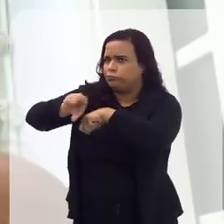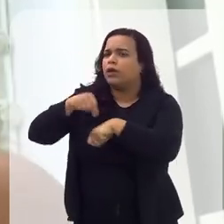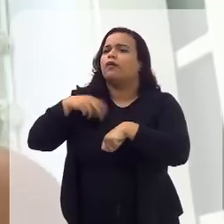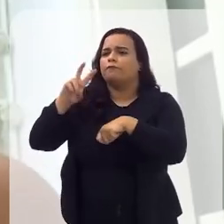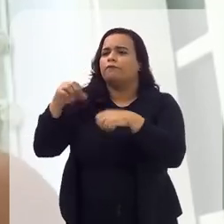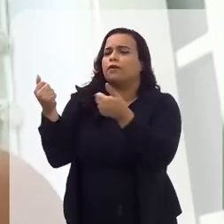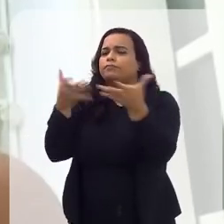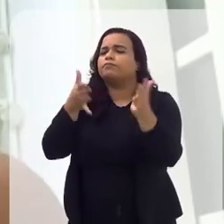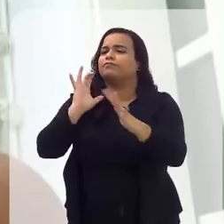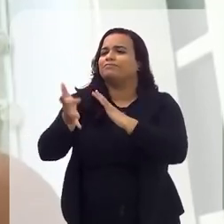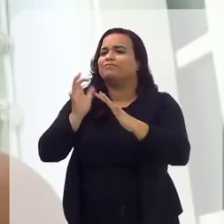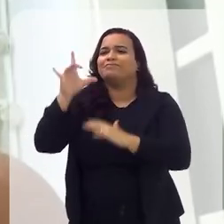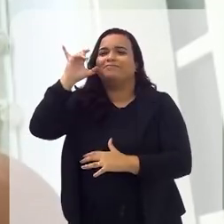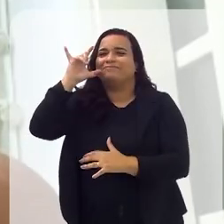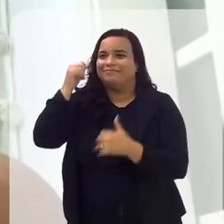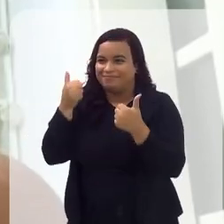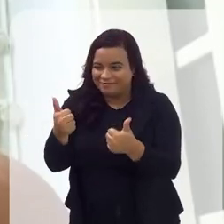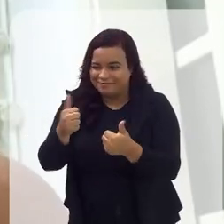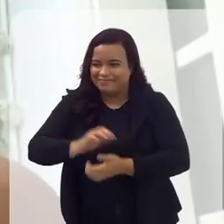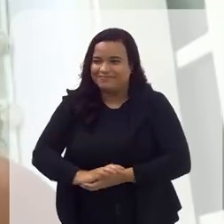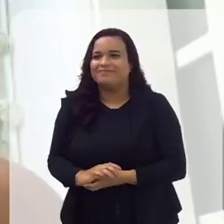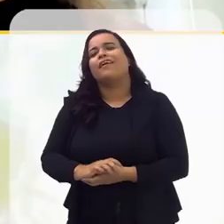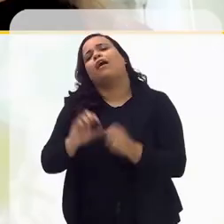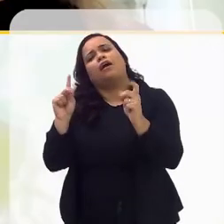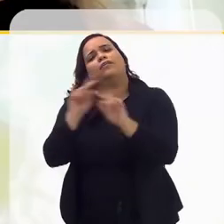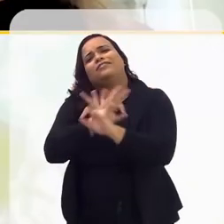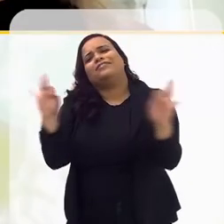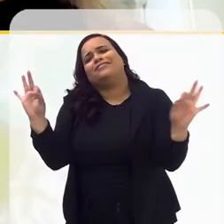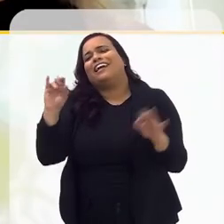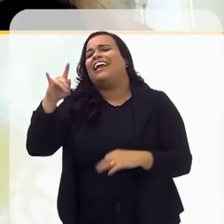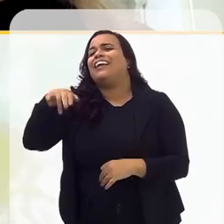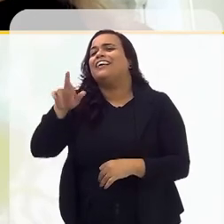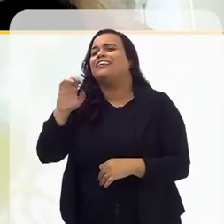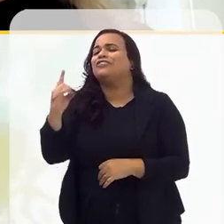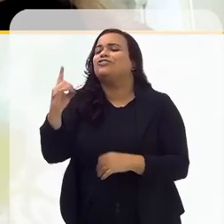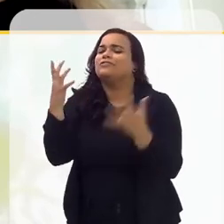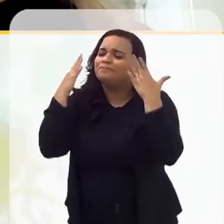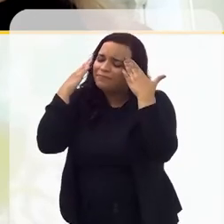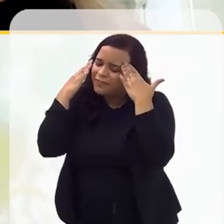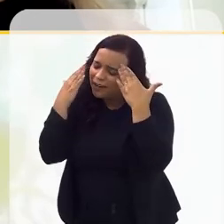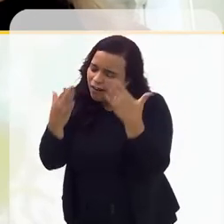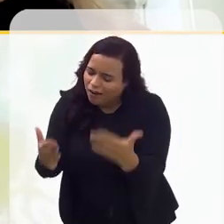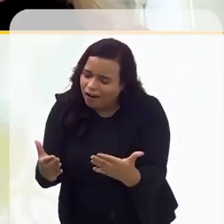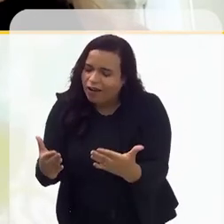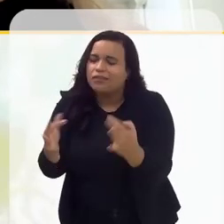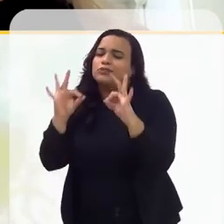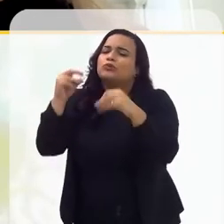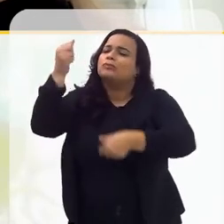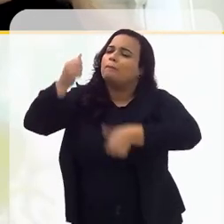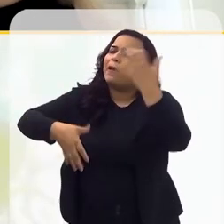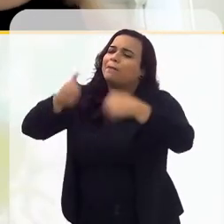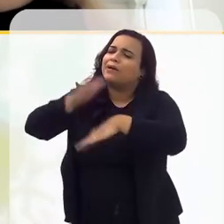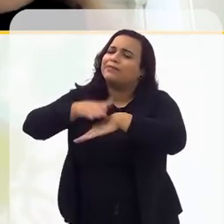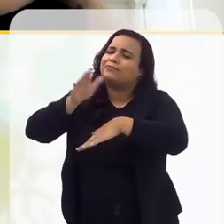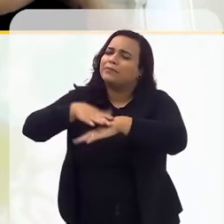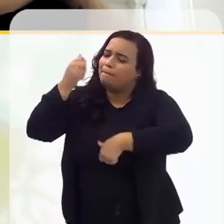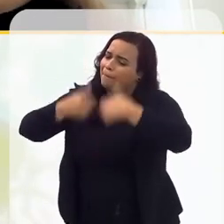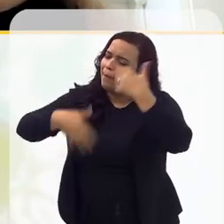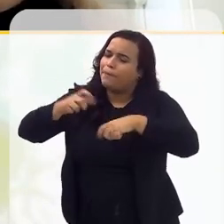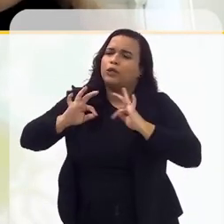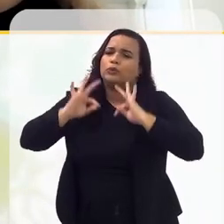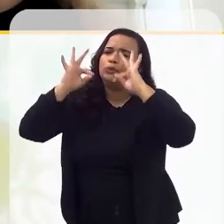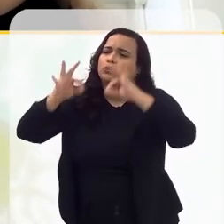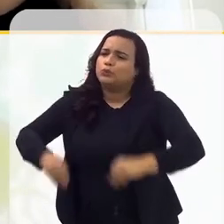vai disponibilizar lá na rede social, lá no Instagram. Tá certo. Ingrid, muito obrigada por tudo que você ensinou aqui